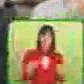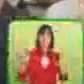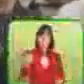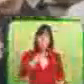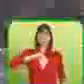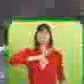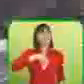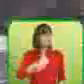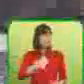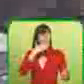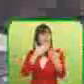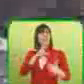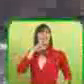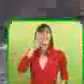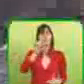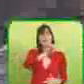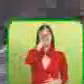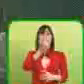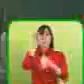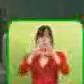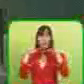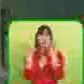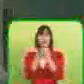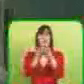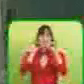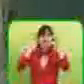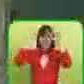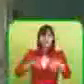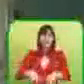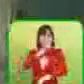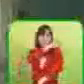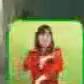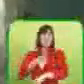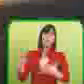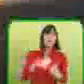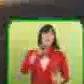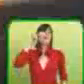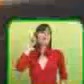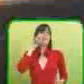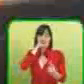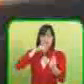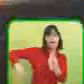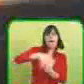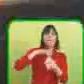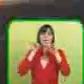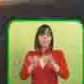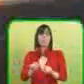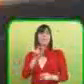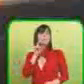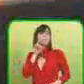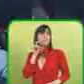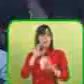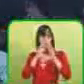a paz no mundo e a dar resposta a questões globais como a erradicação da pobreza, a defesa do meio ambiente e a